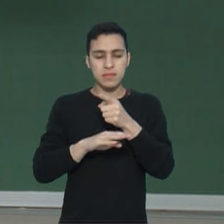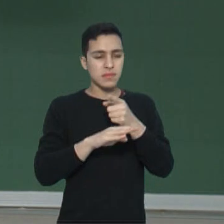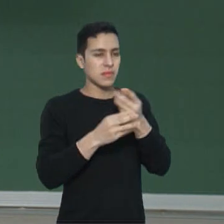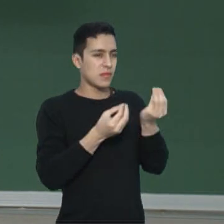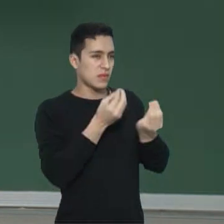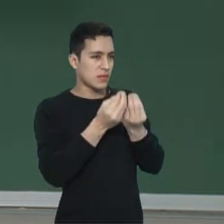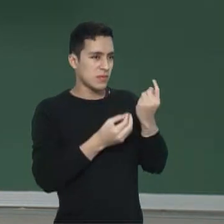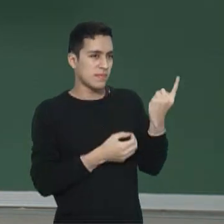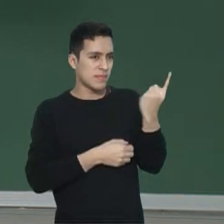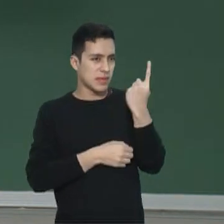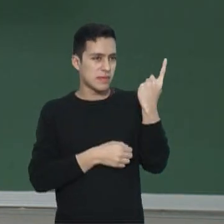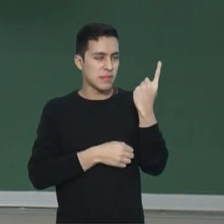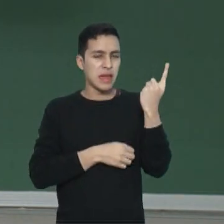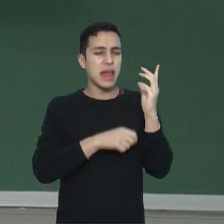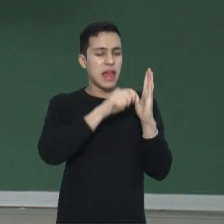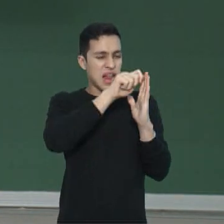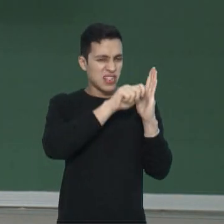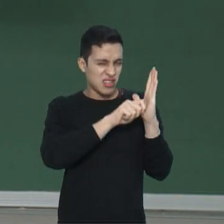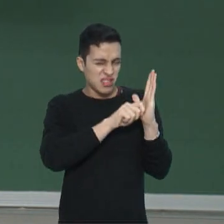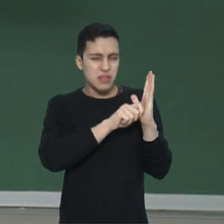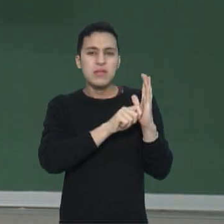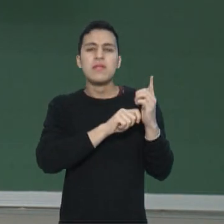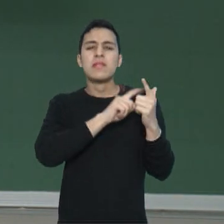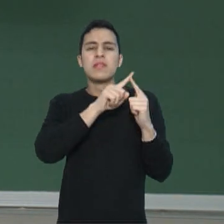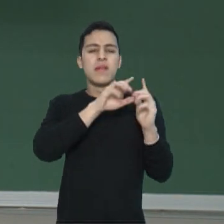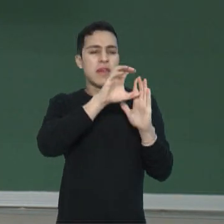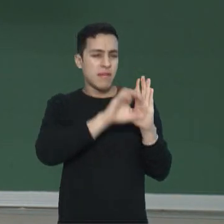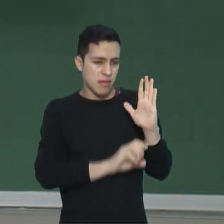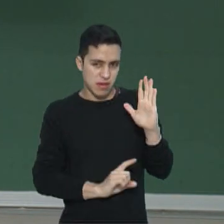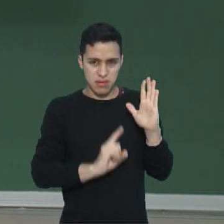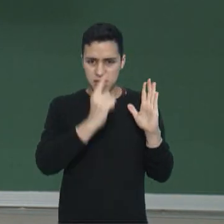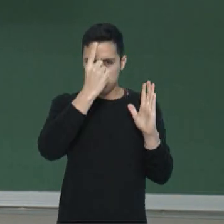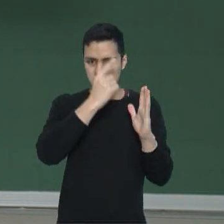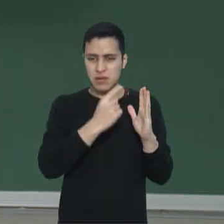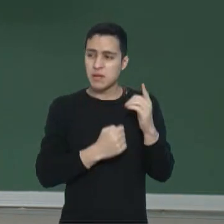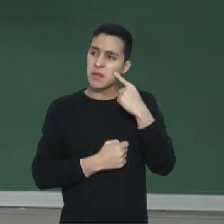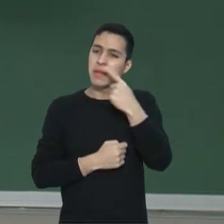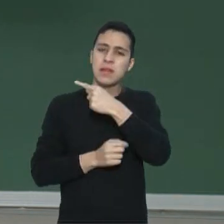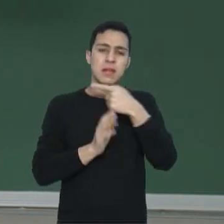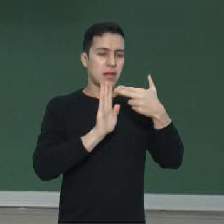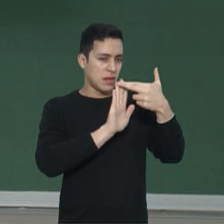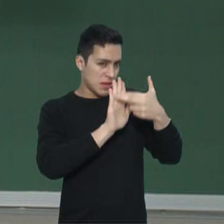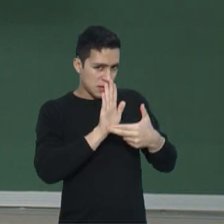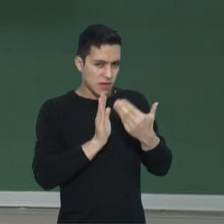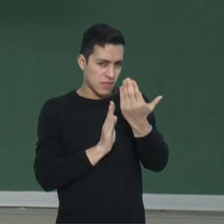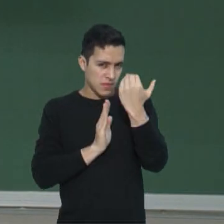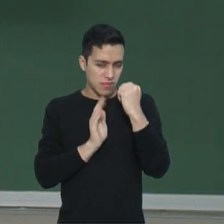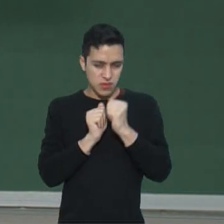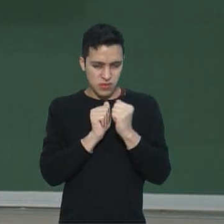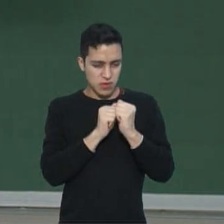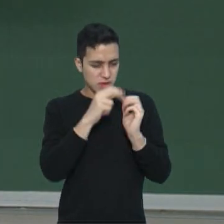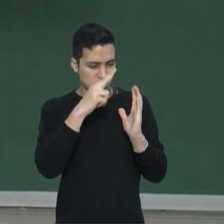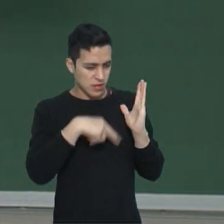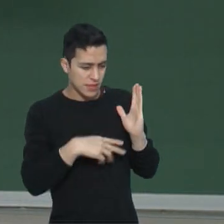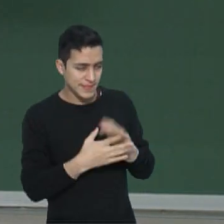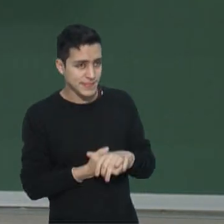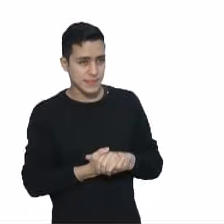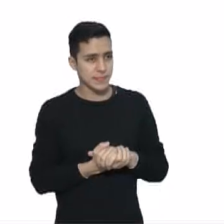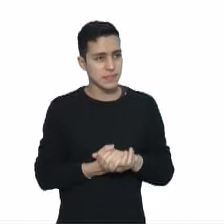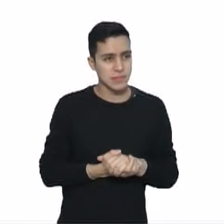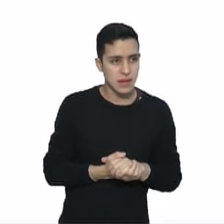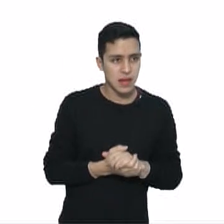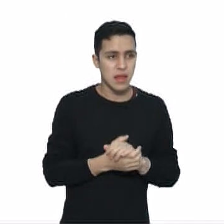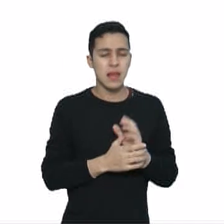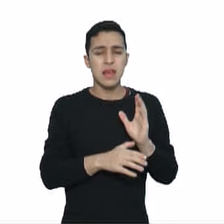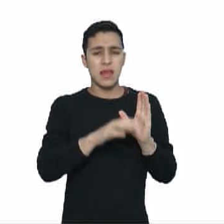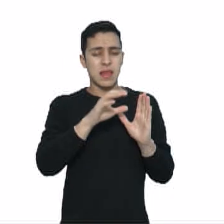artigo 1º e ao capítulo também, de número 1 desse regulamento. Faça a leitura comigo.